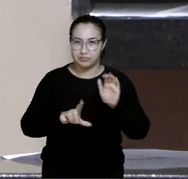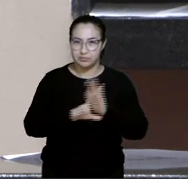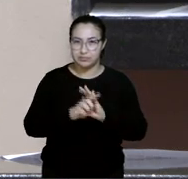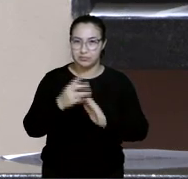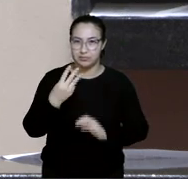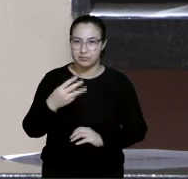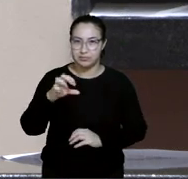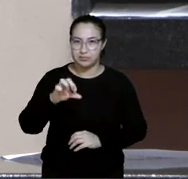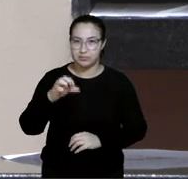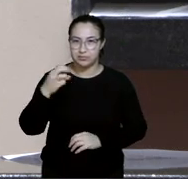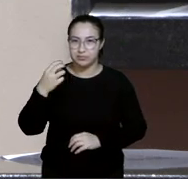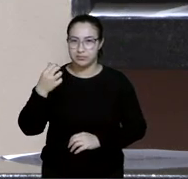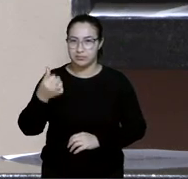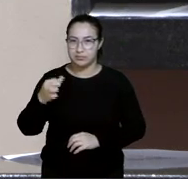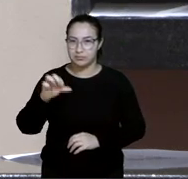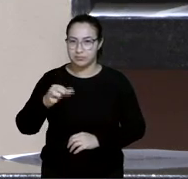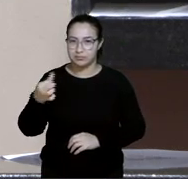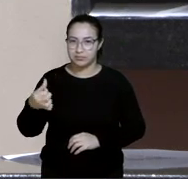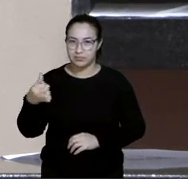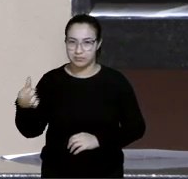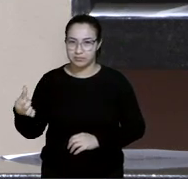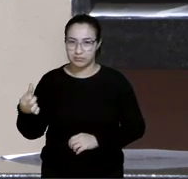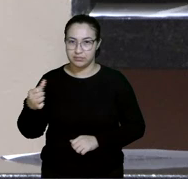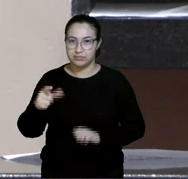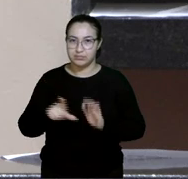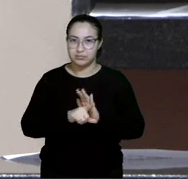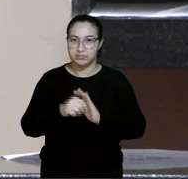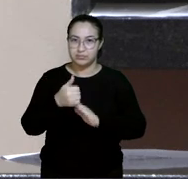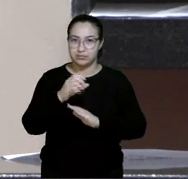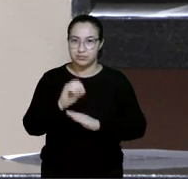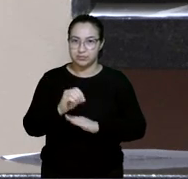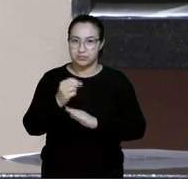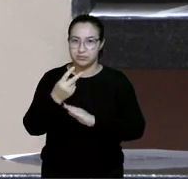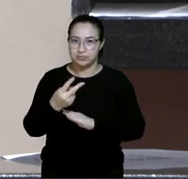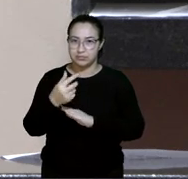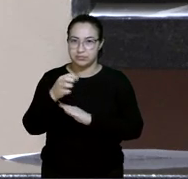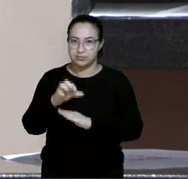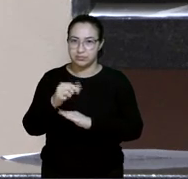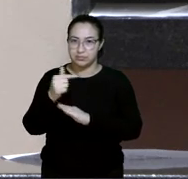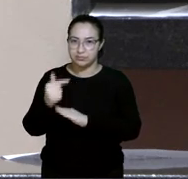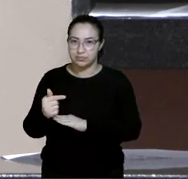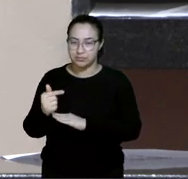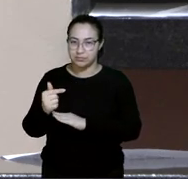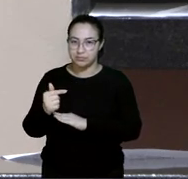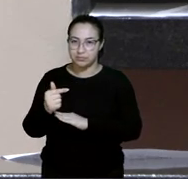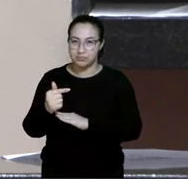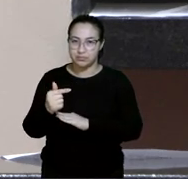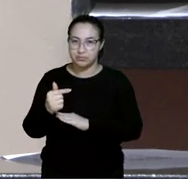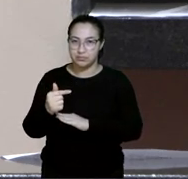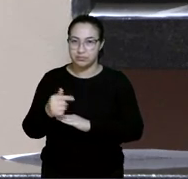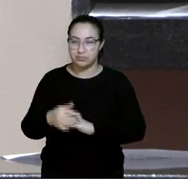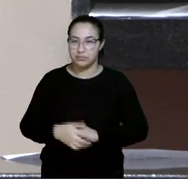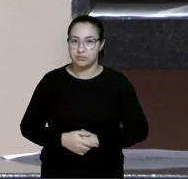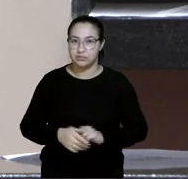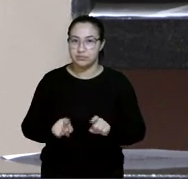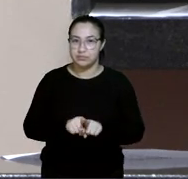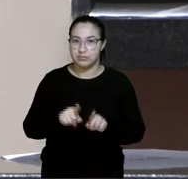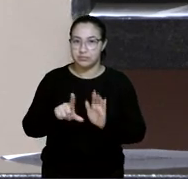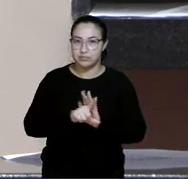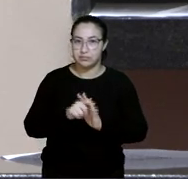3.938 de 1966, lei número 10.297 de 1996 e lei